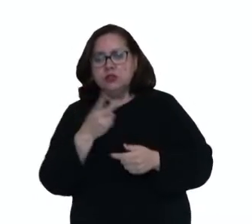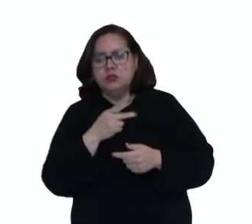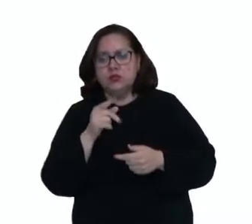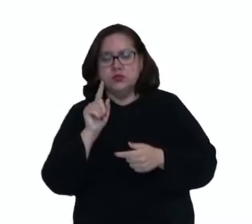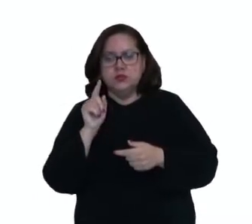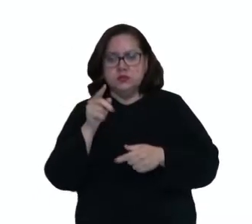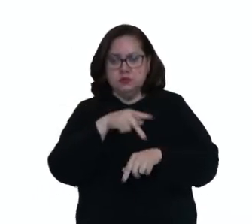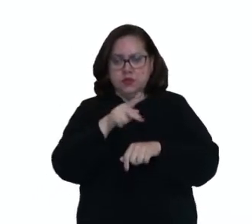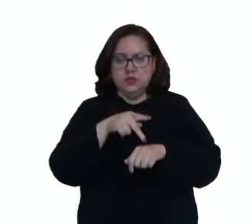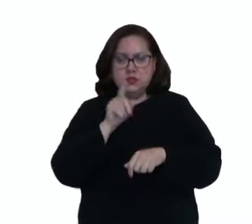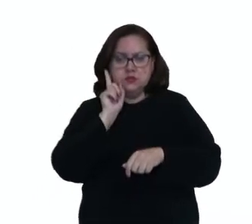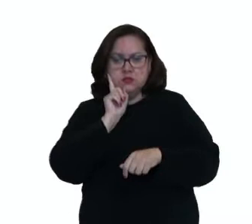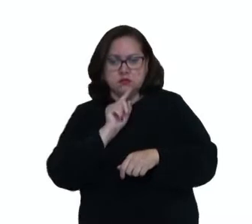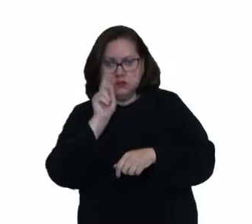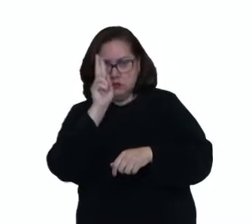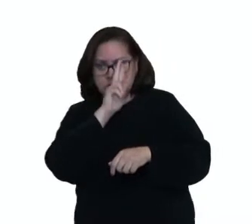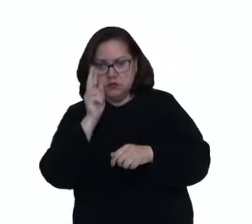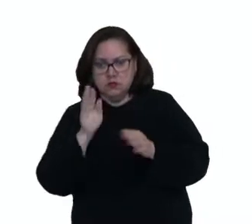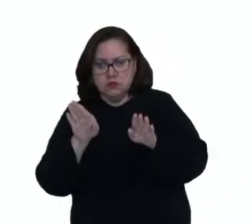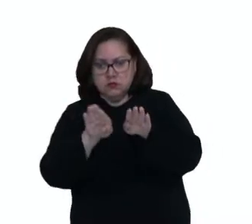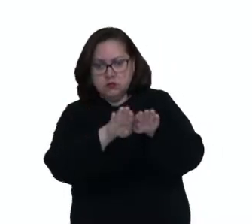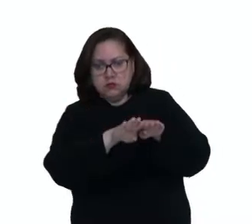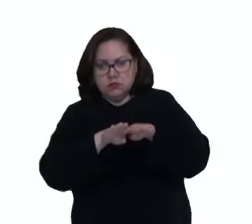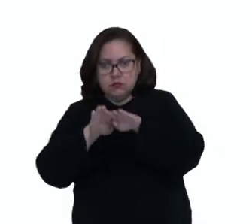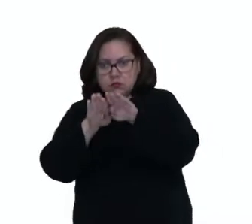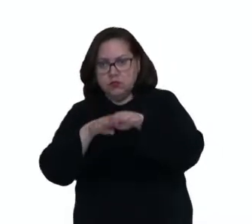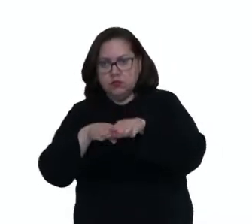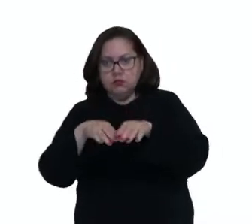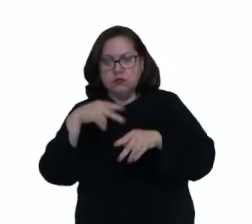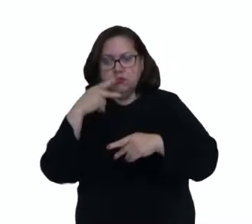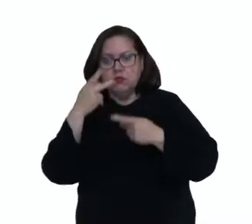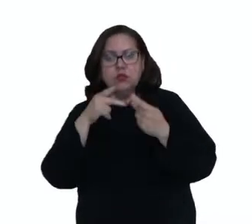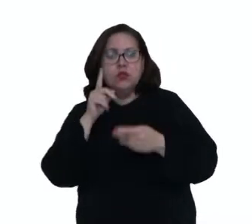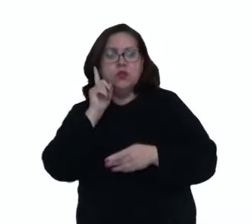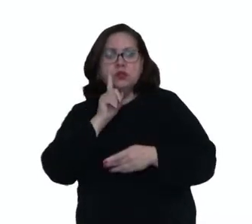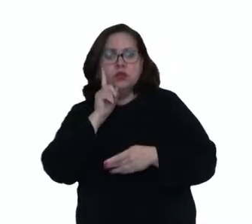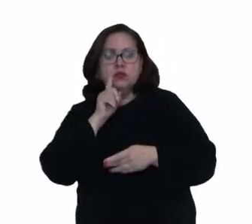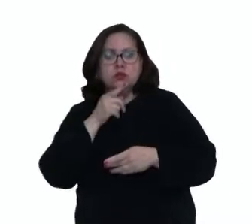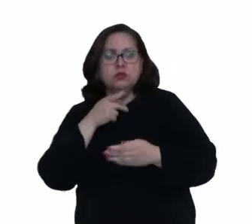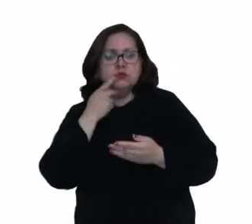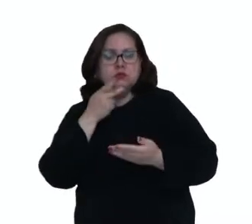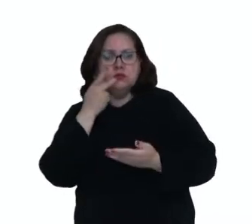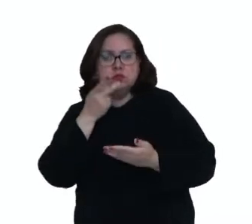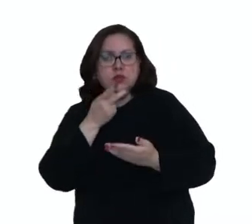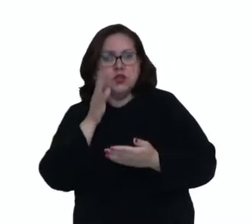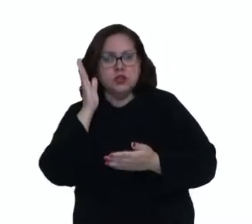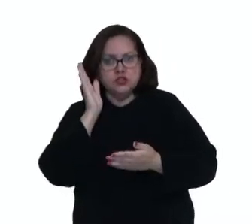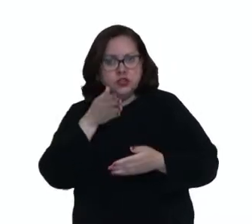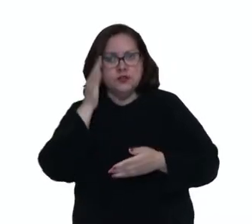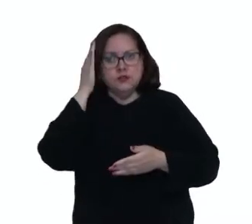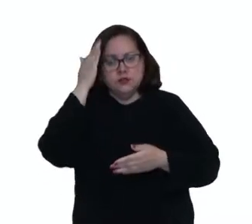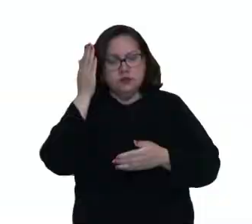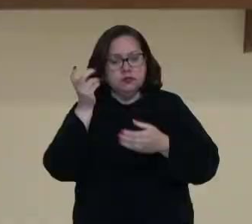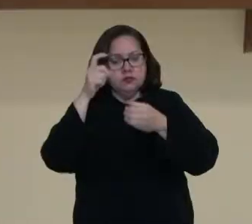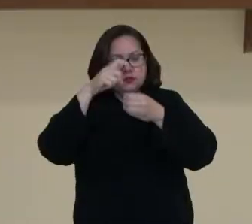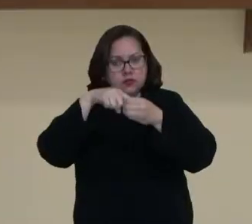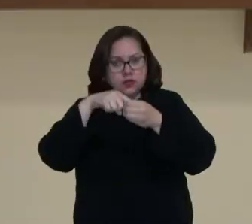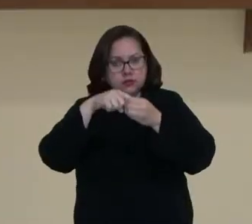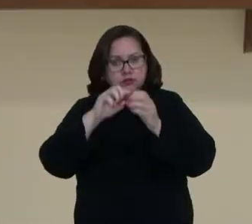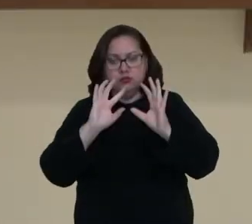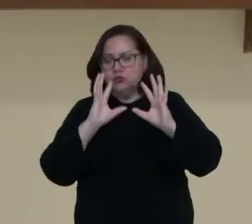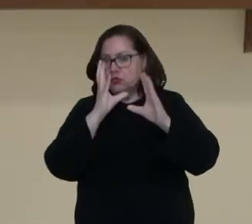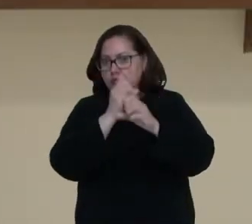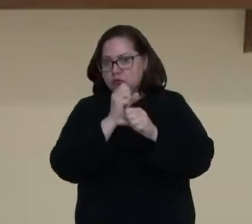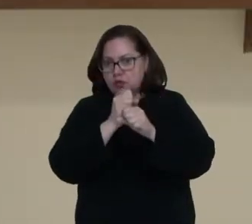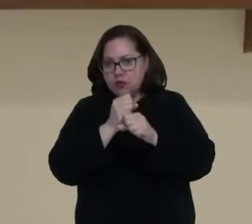manter uma política alinhada com a proposta dos Estados Unidos. Então nós já sabemos que dentro do contexto total